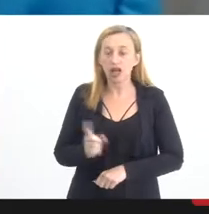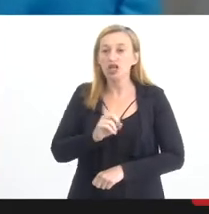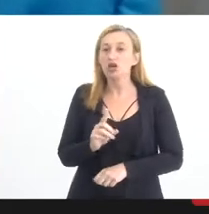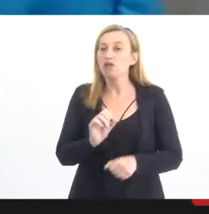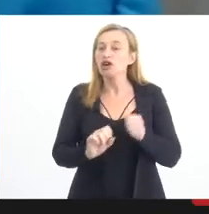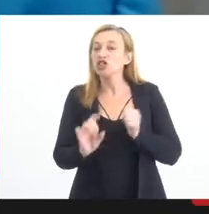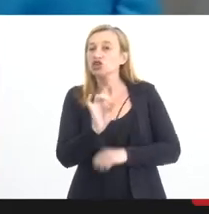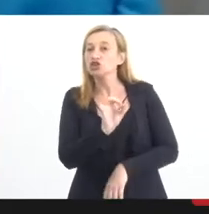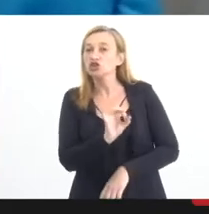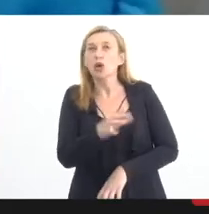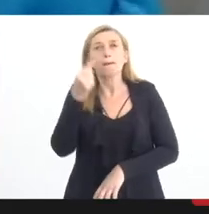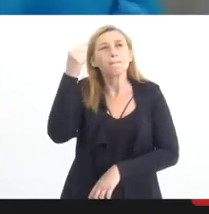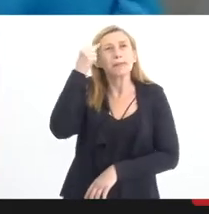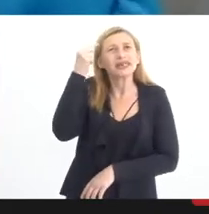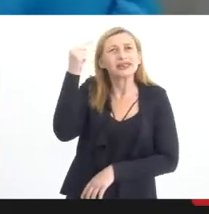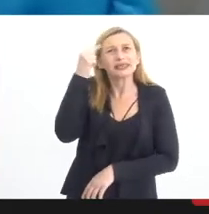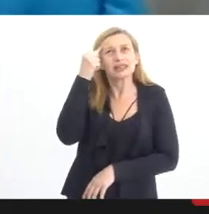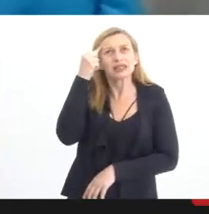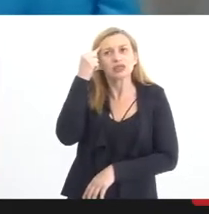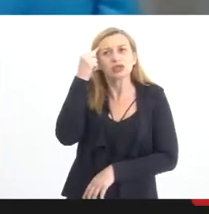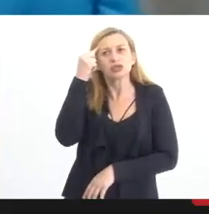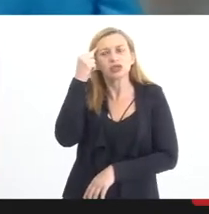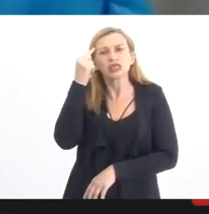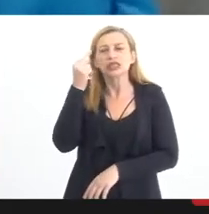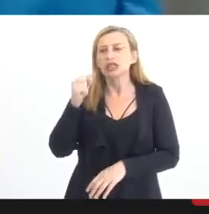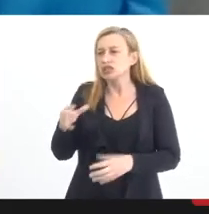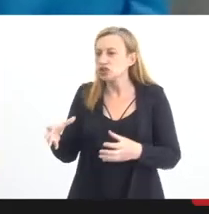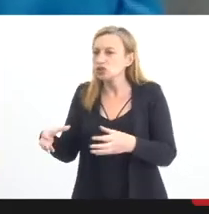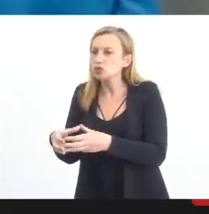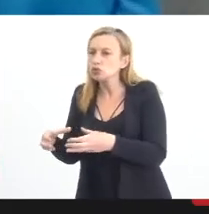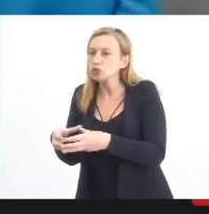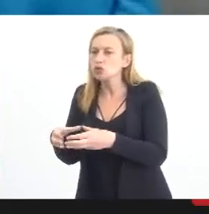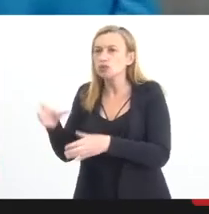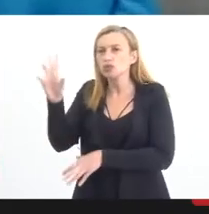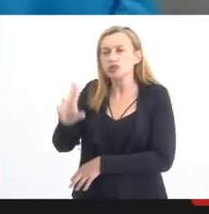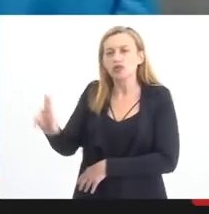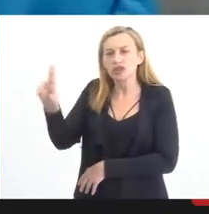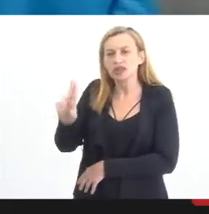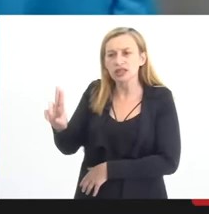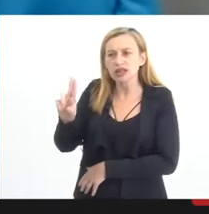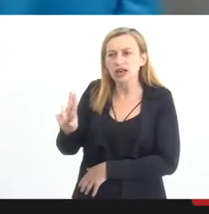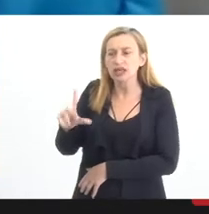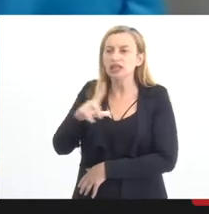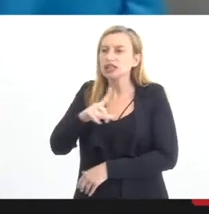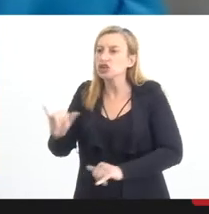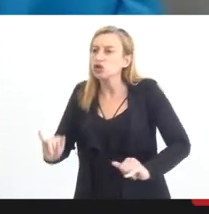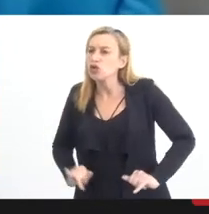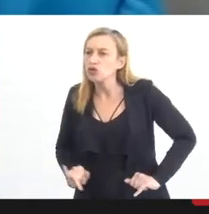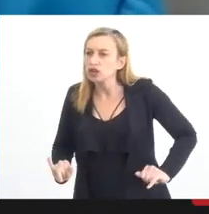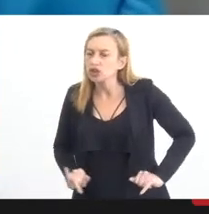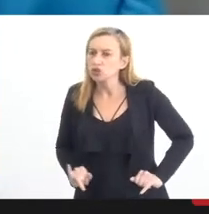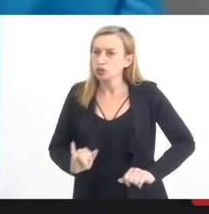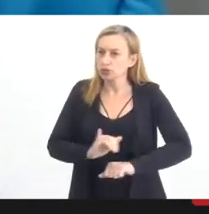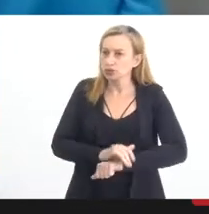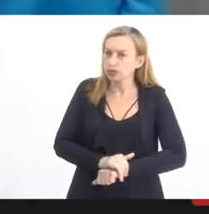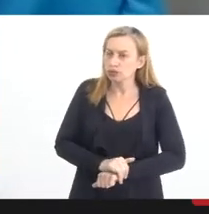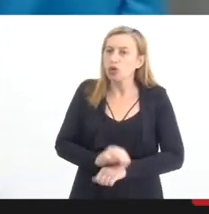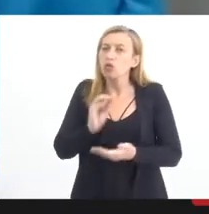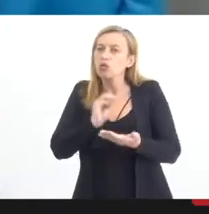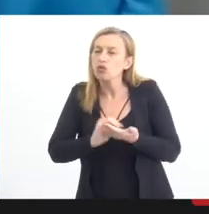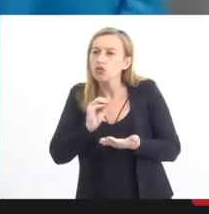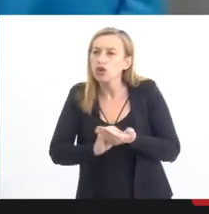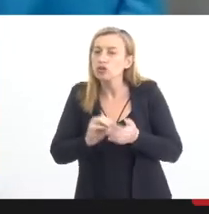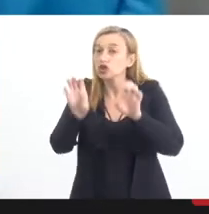apenas pensando nessa comunidade universitária que tem sofrido tanto com a falta